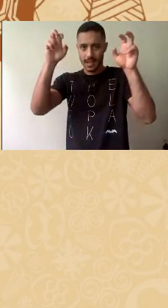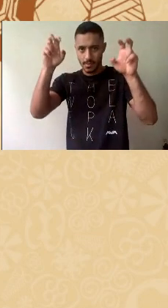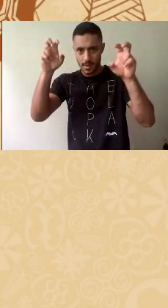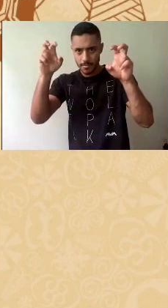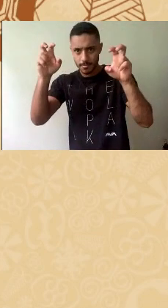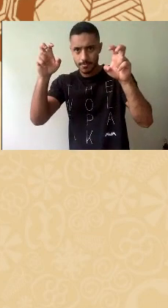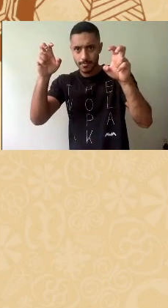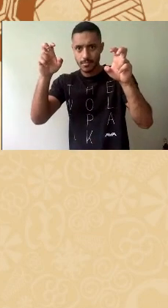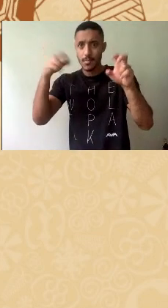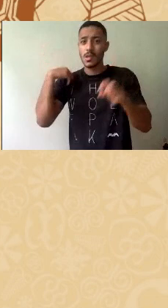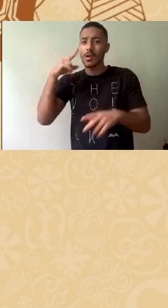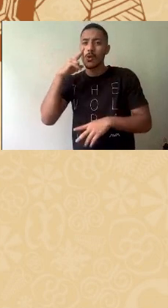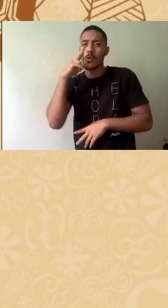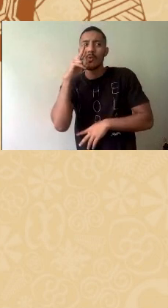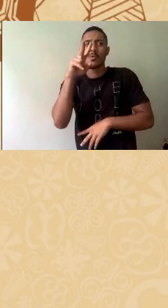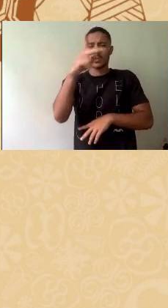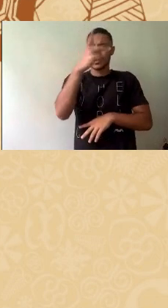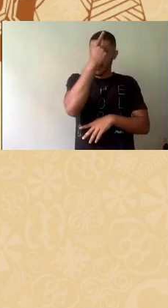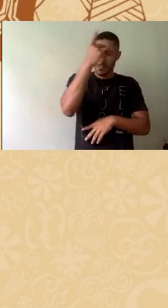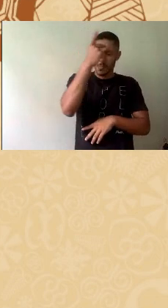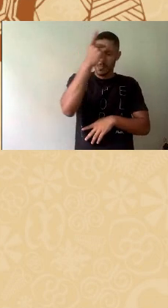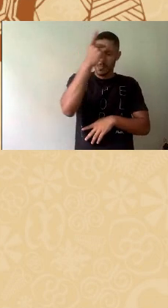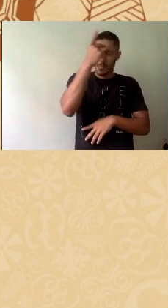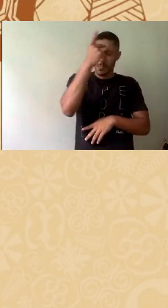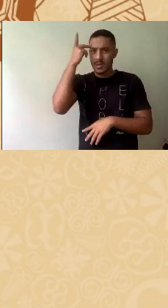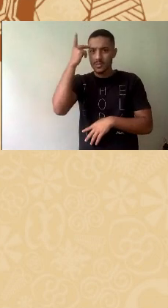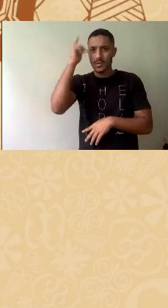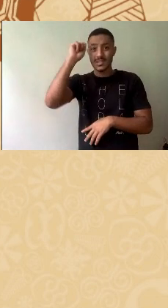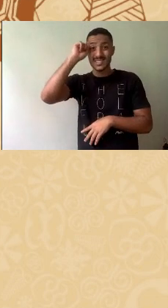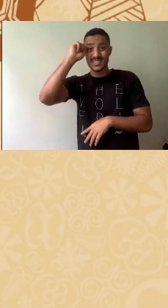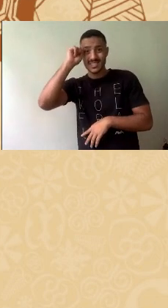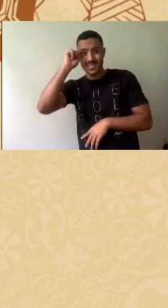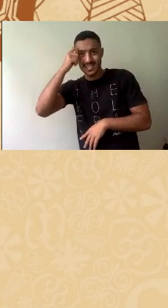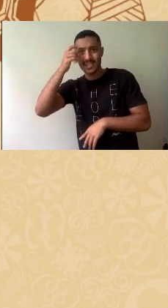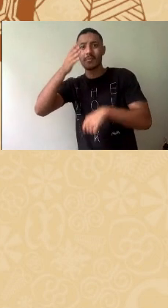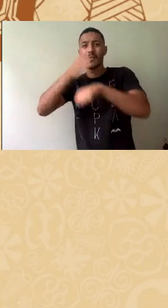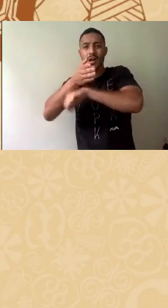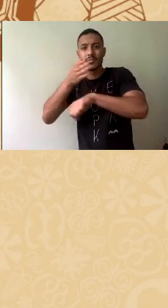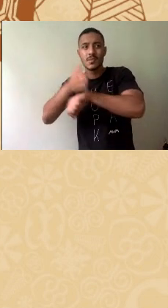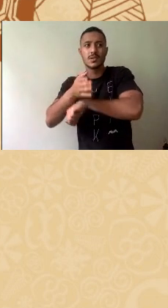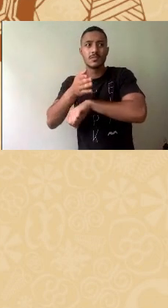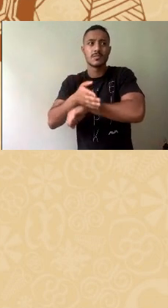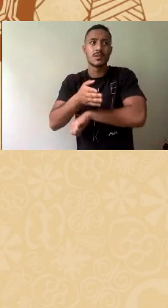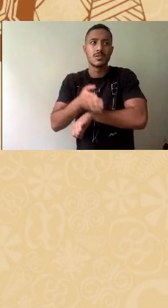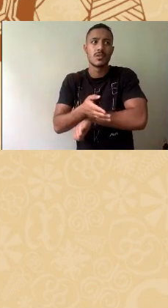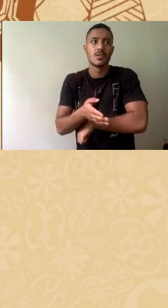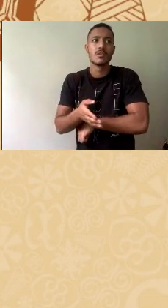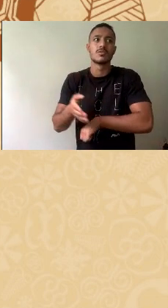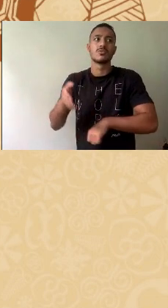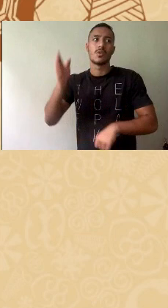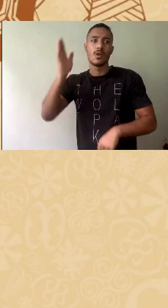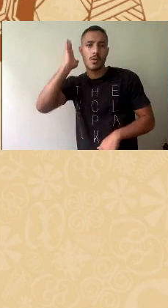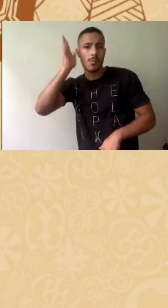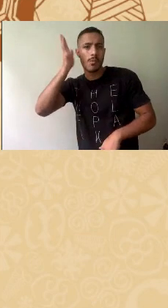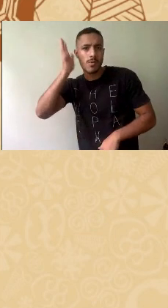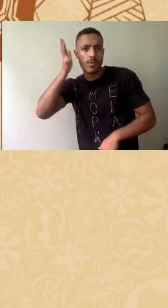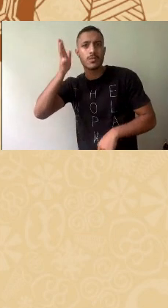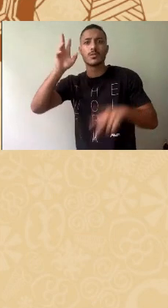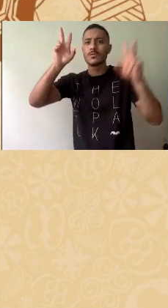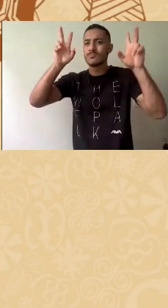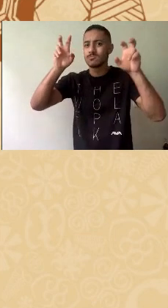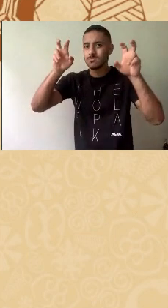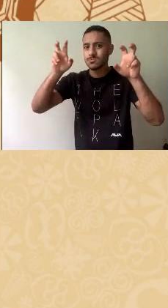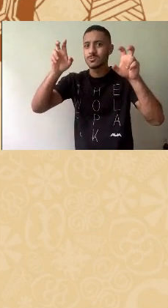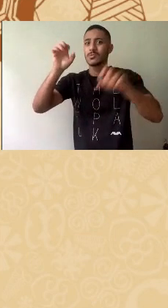negras participando de um evento, né, sobre racismo. Minha gente,